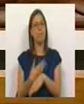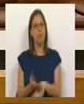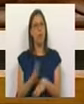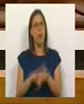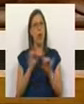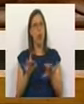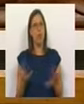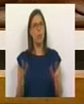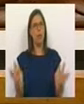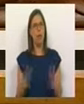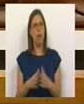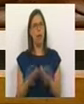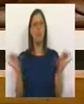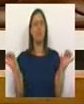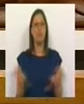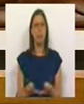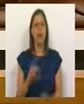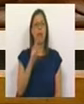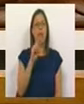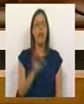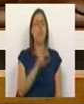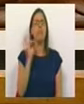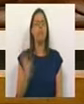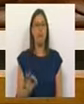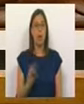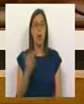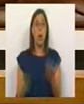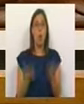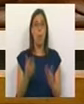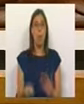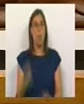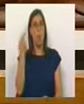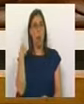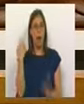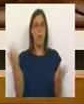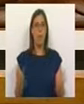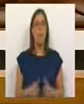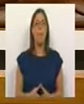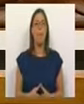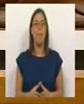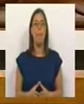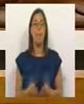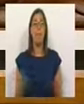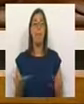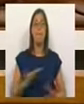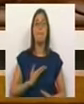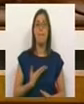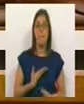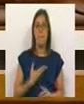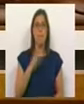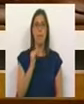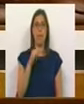nos hospitais pioraram 30% face ao ano anterior. A dívida